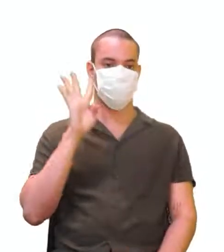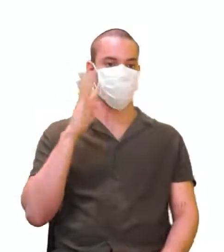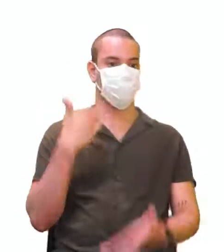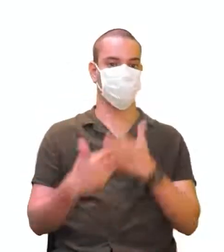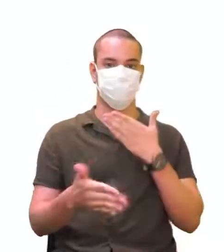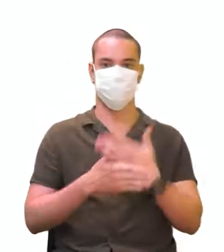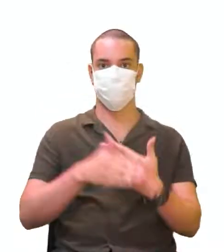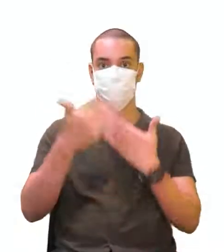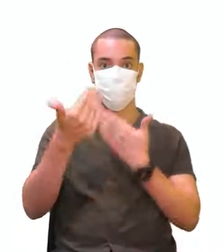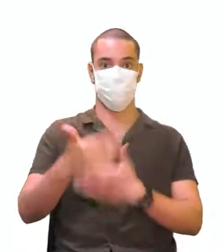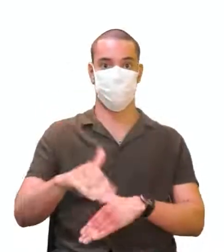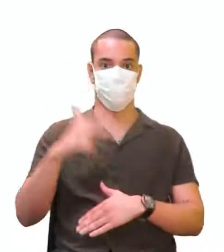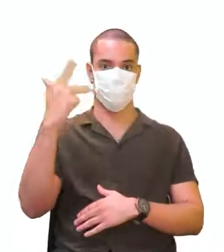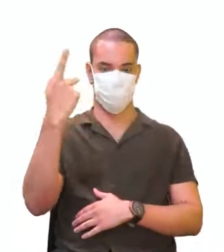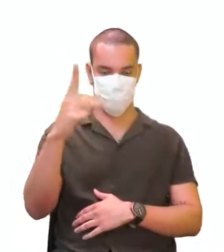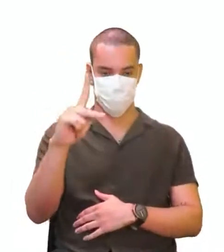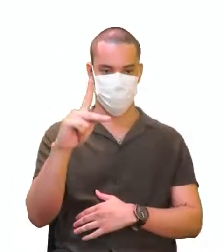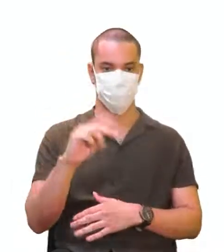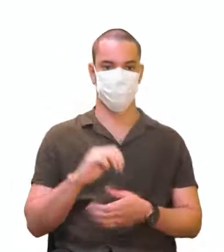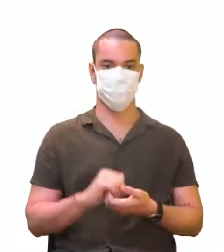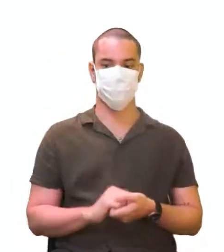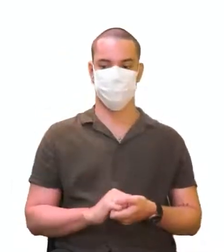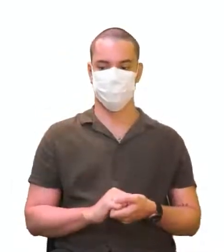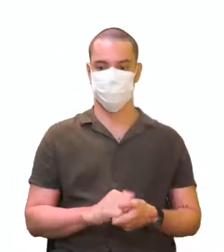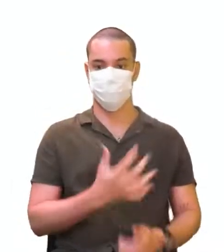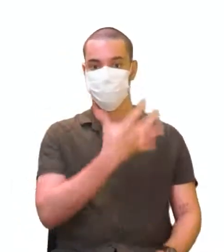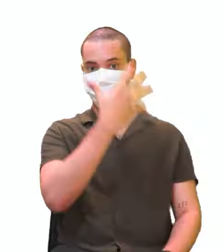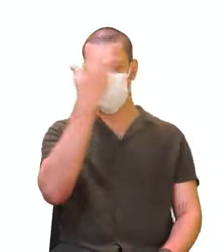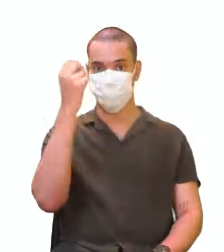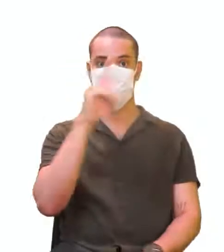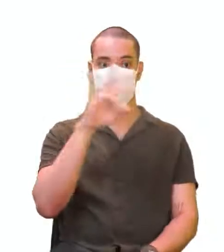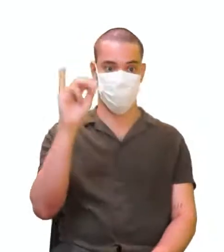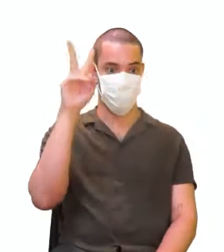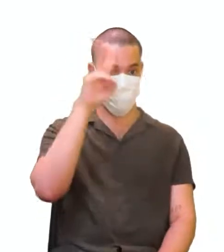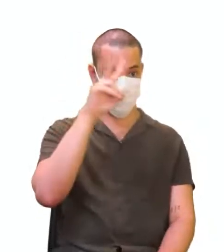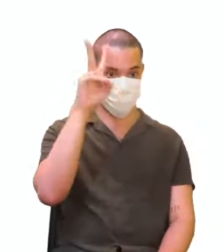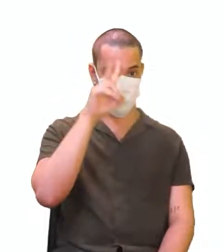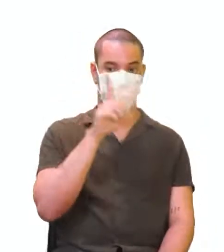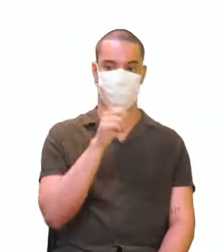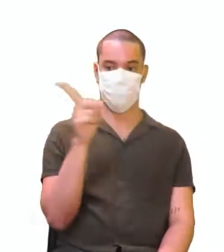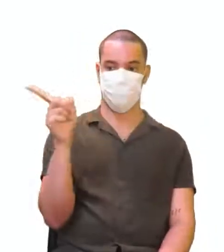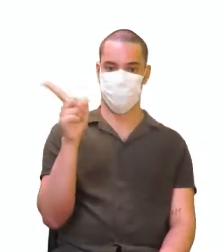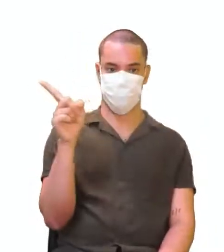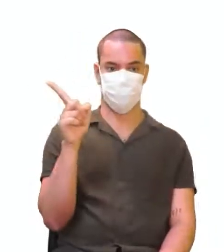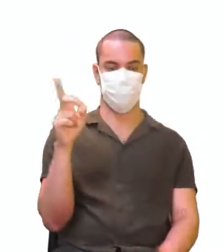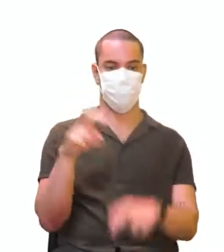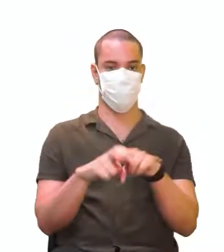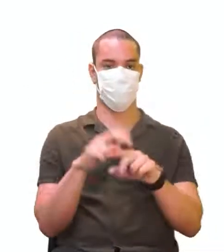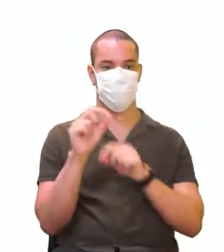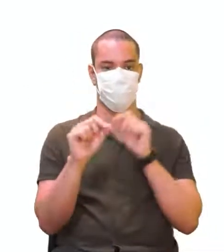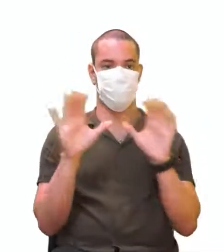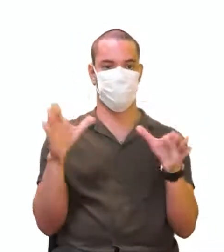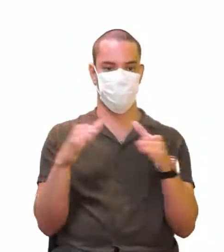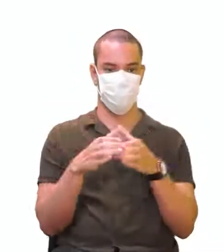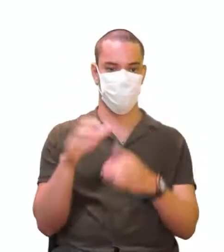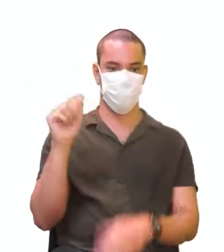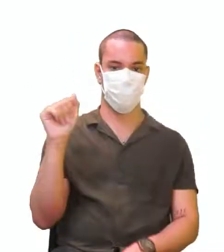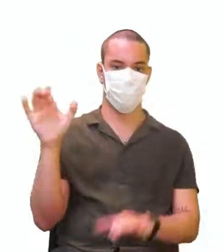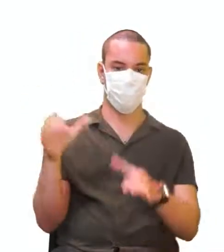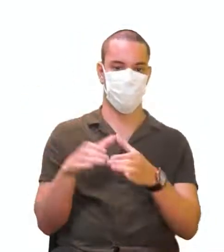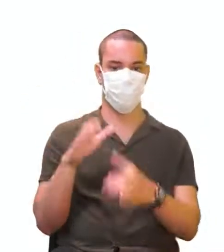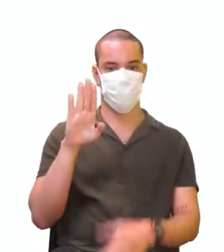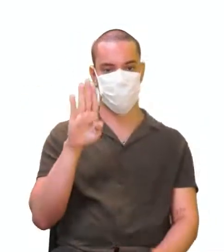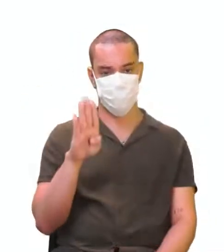qualquer prova sua, tá? Esqueceu? Vai lembrar desse esqueminha aqui. Então, você vai colocar lá o grupo A, o